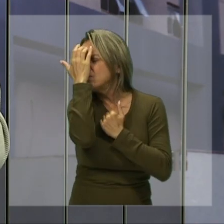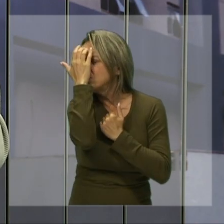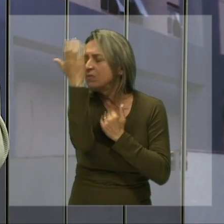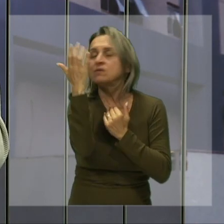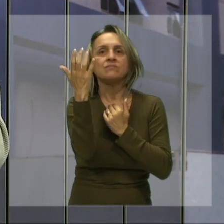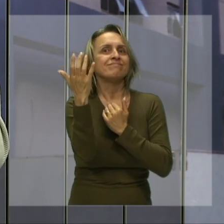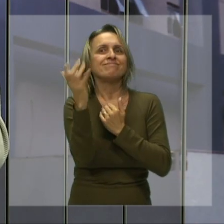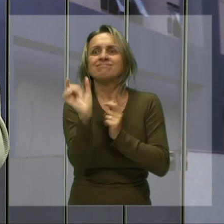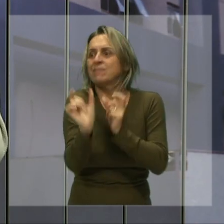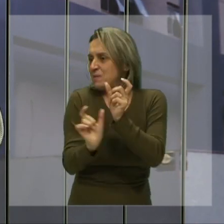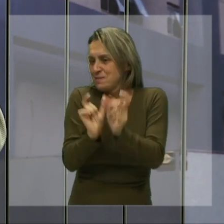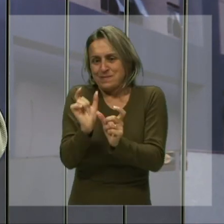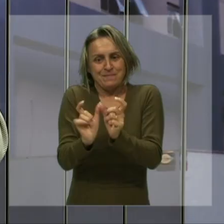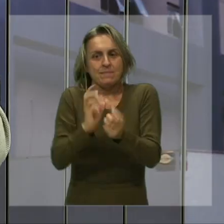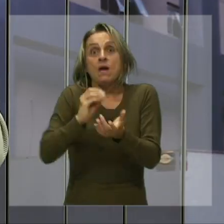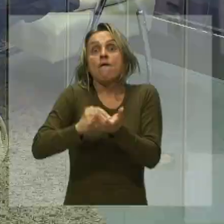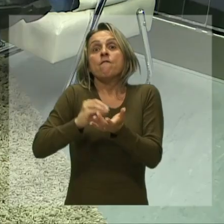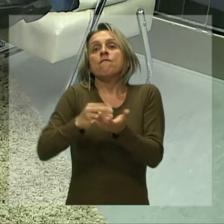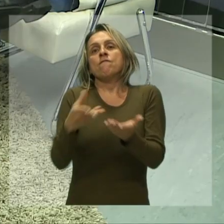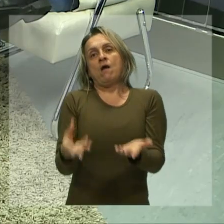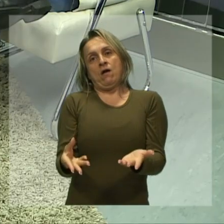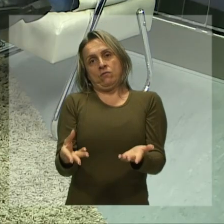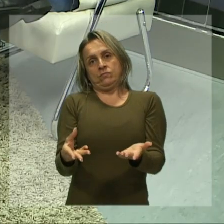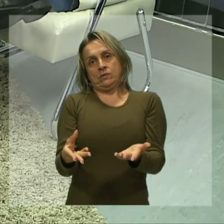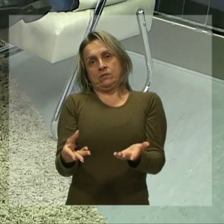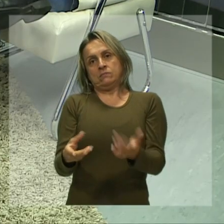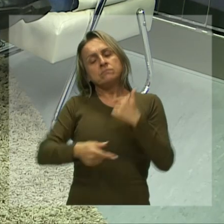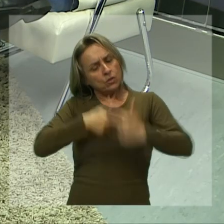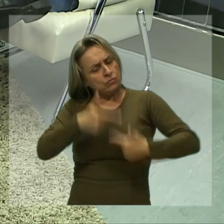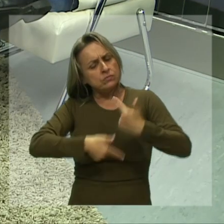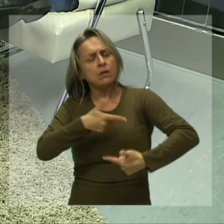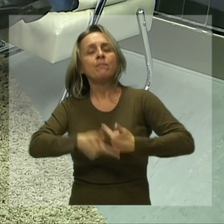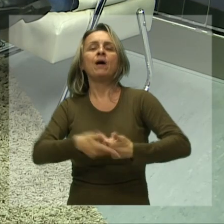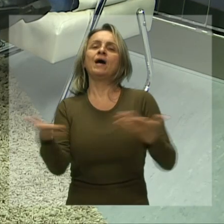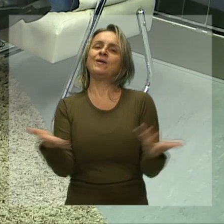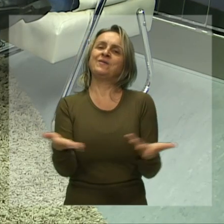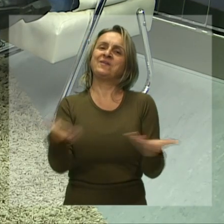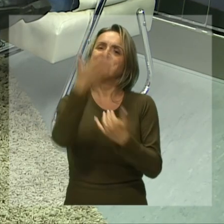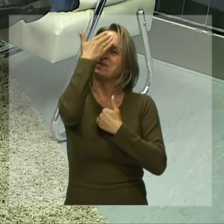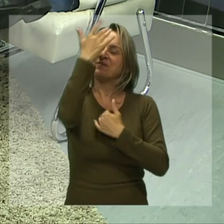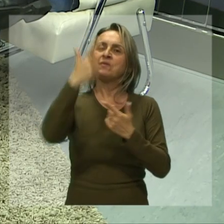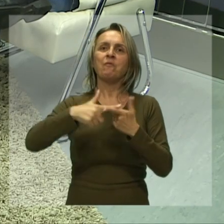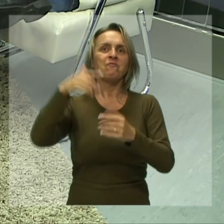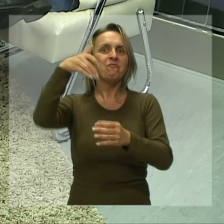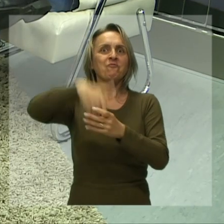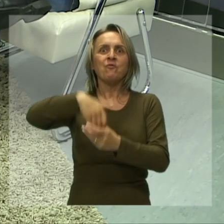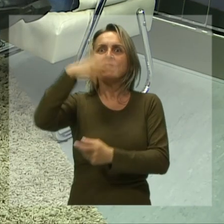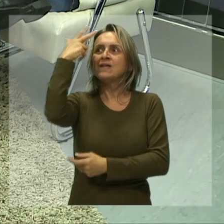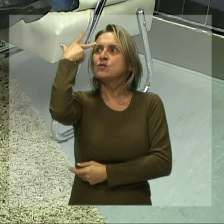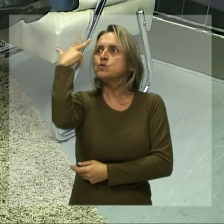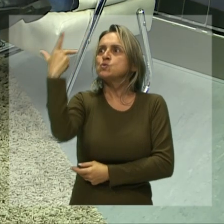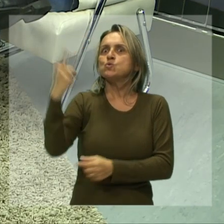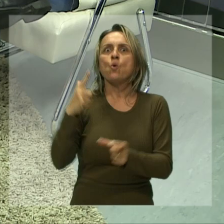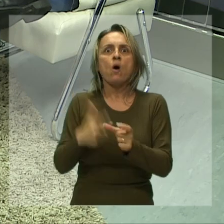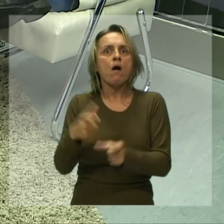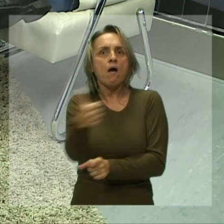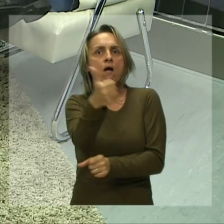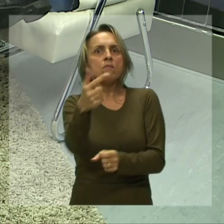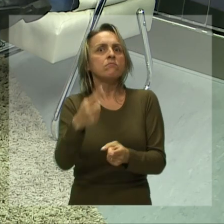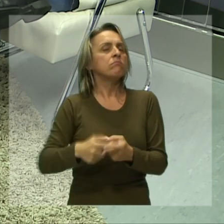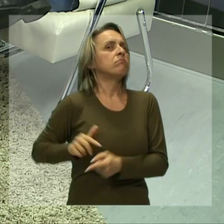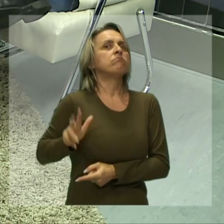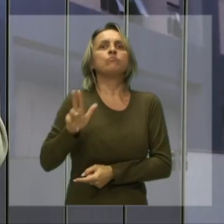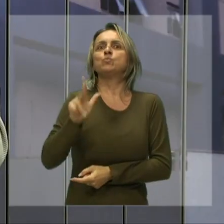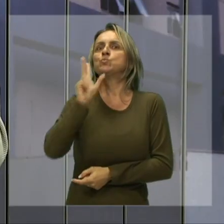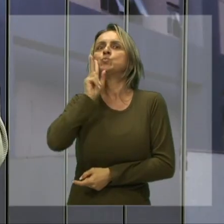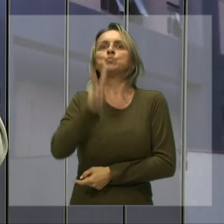tenho nem palavras para agradecer, é com trabalho que eu tenho que agradecer, né? Porque foi a votação histórica, jamais vista na cidade. Para você ter uma